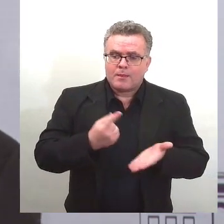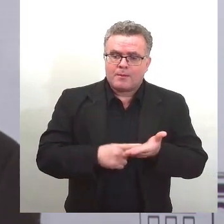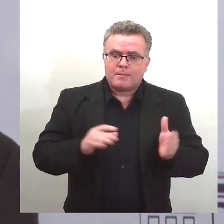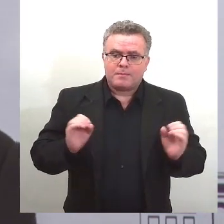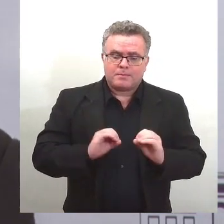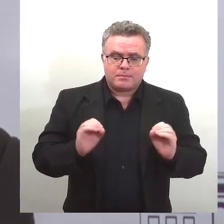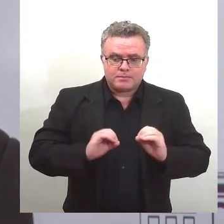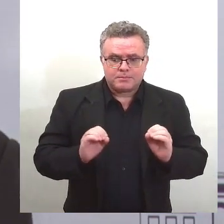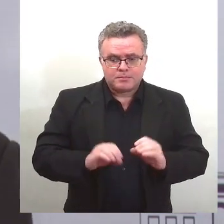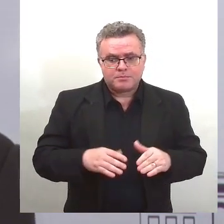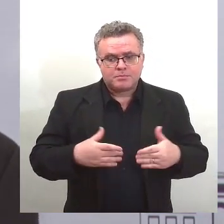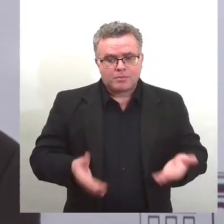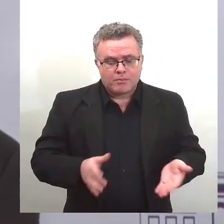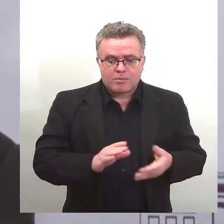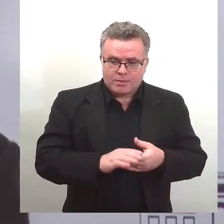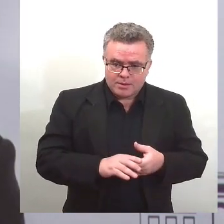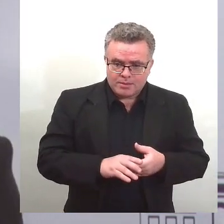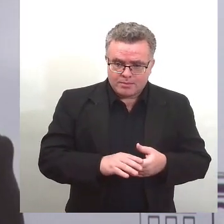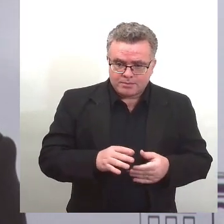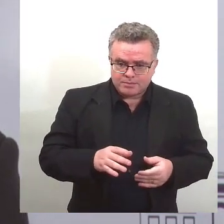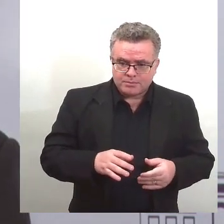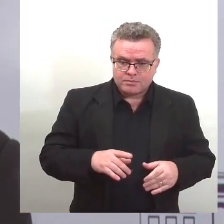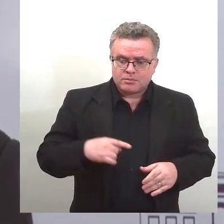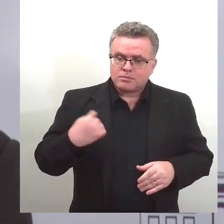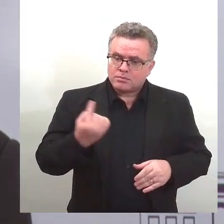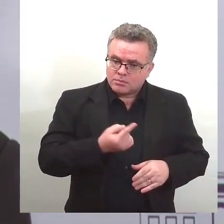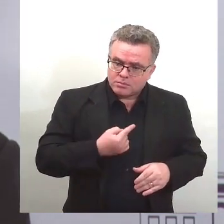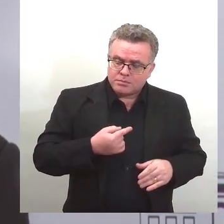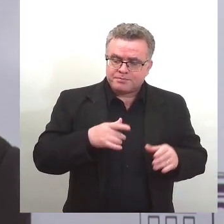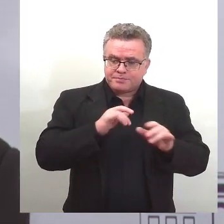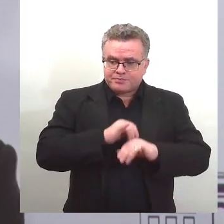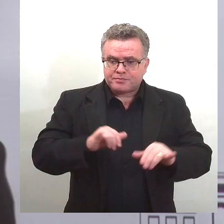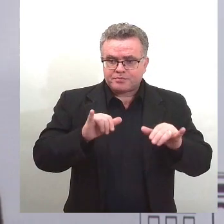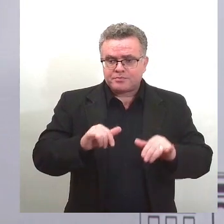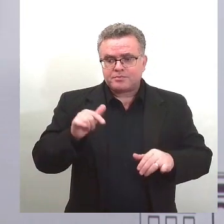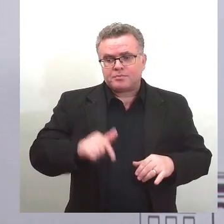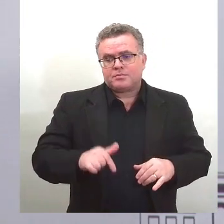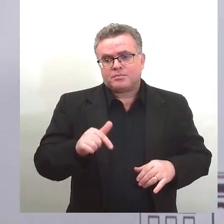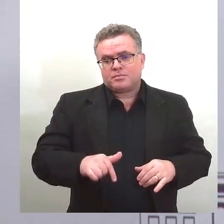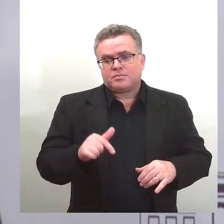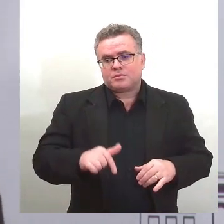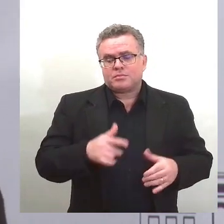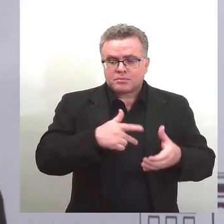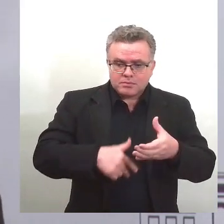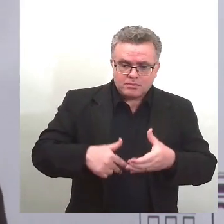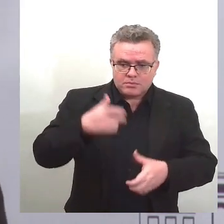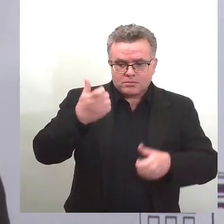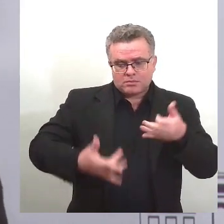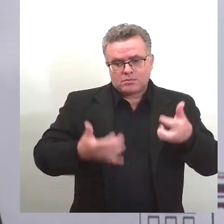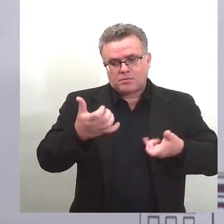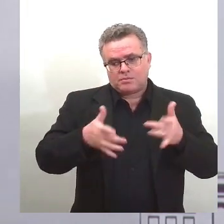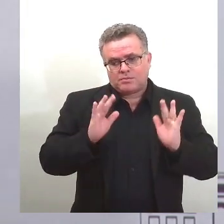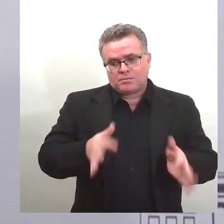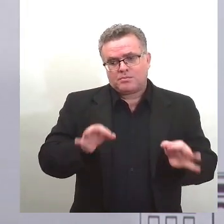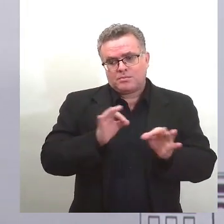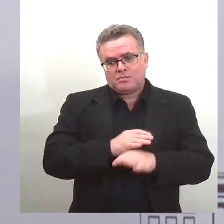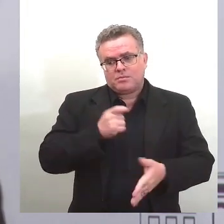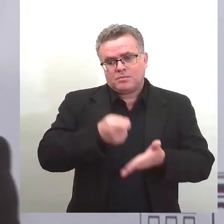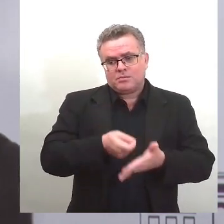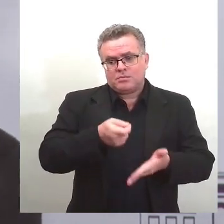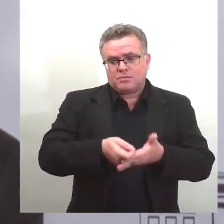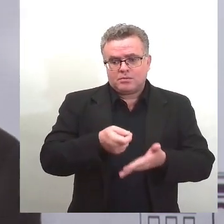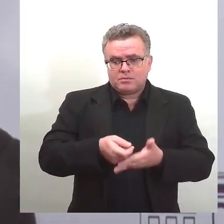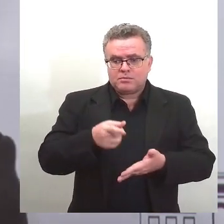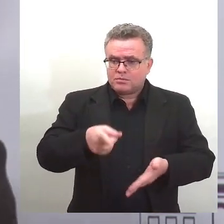Então, nós pontuamos aqui na tribuna da Assembleia, né, cobrando que o governador recebesse a categoria, que